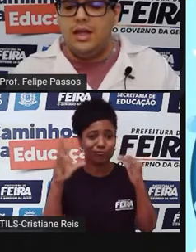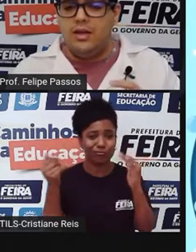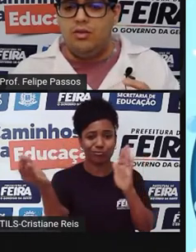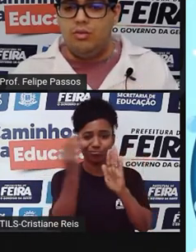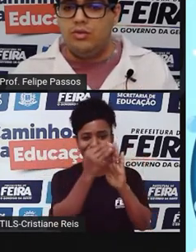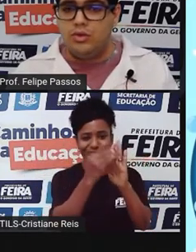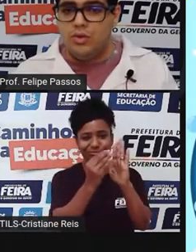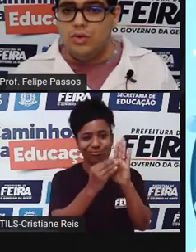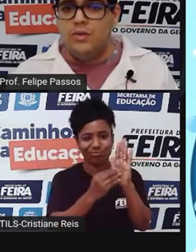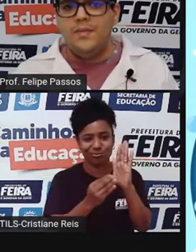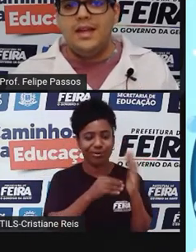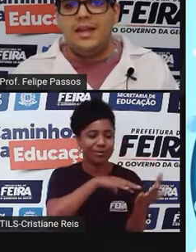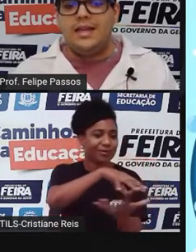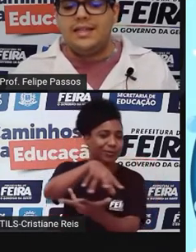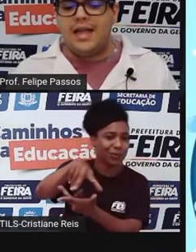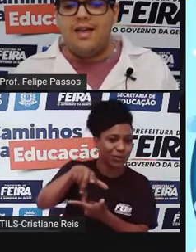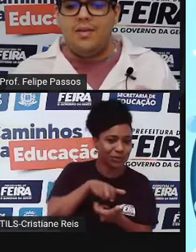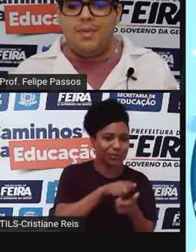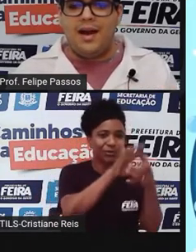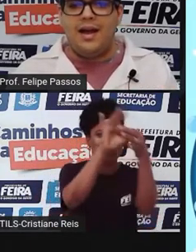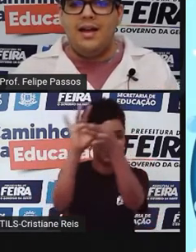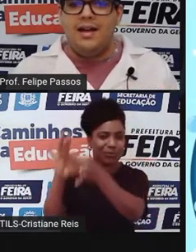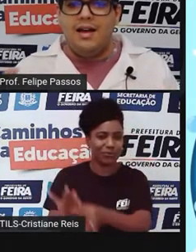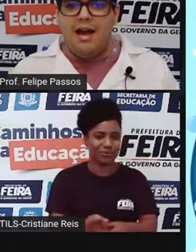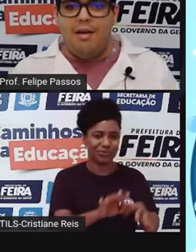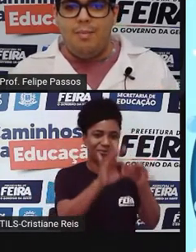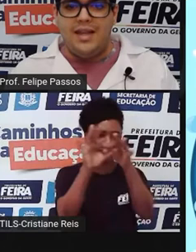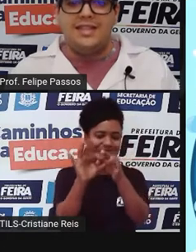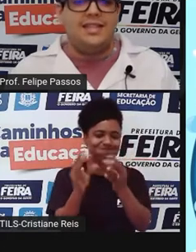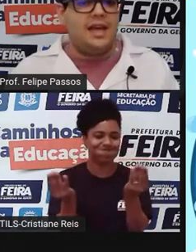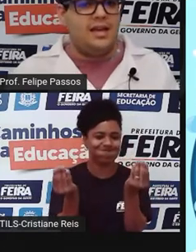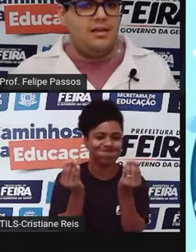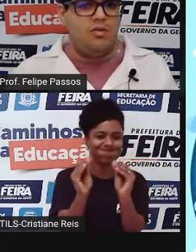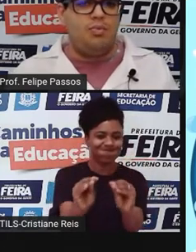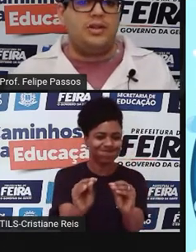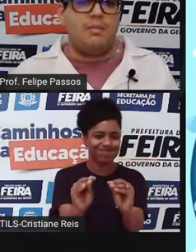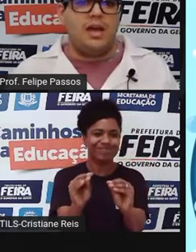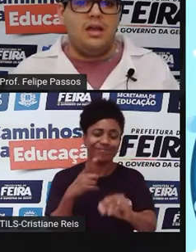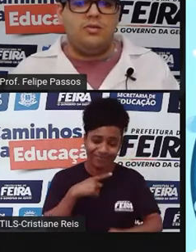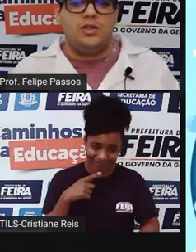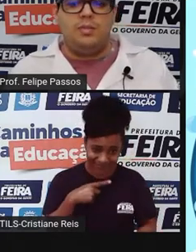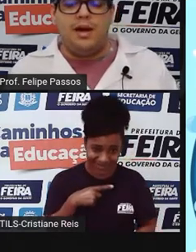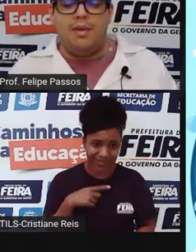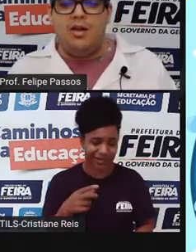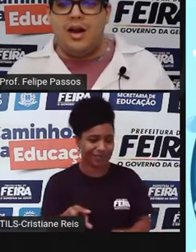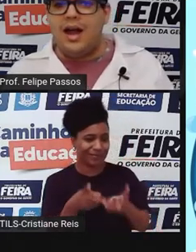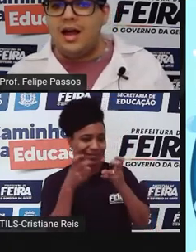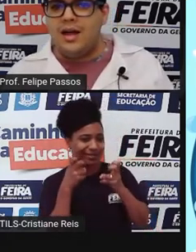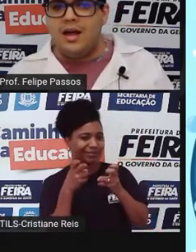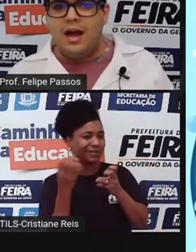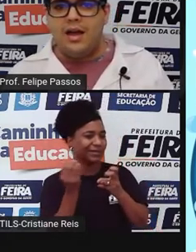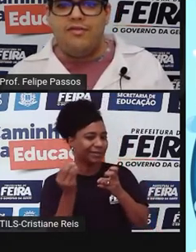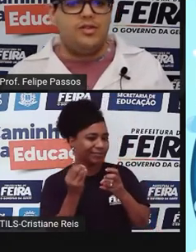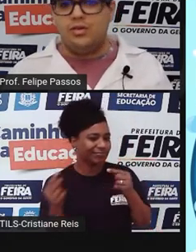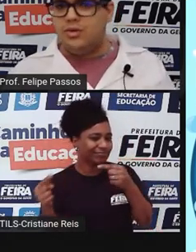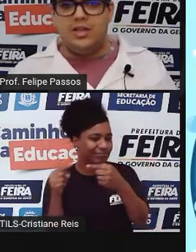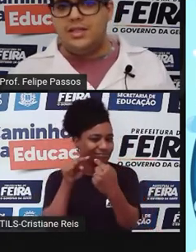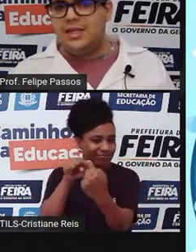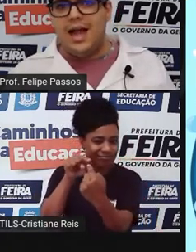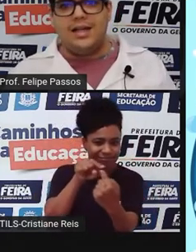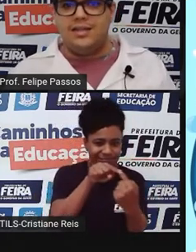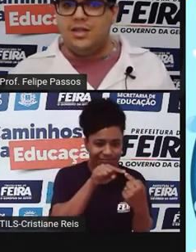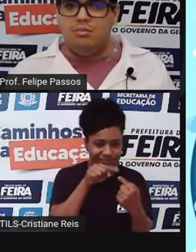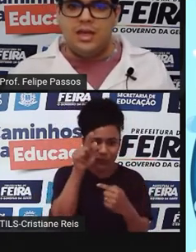né, no mundo todo e que servem para predizer comportamentos, para melhorar a infraestrutura